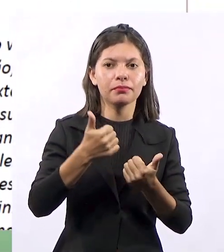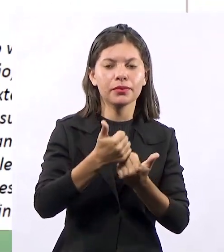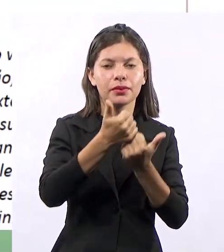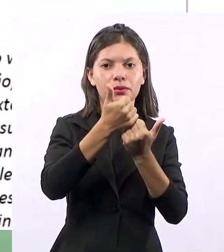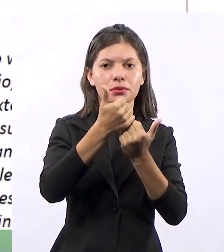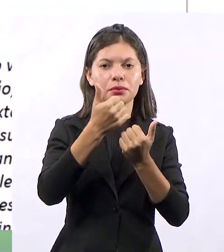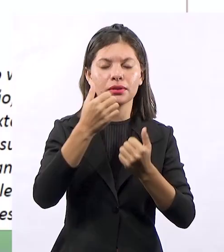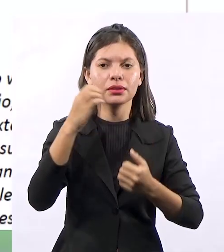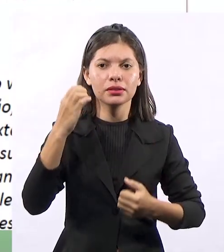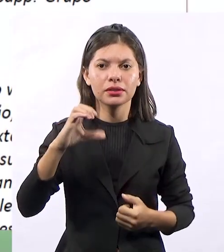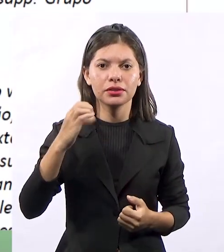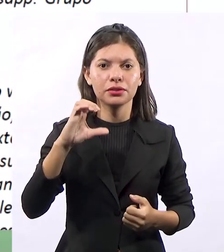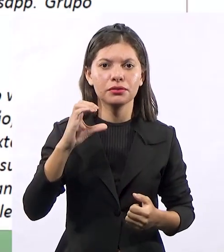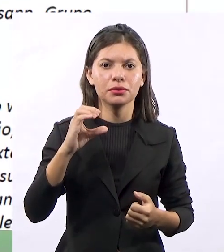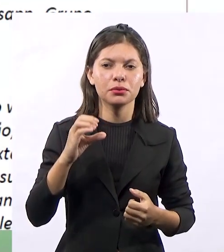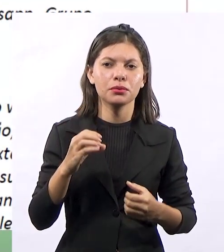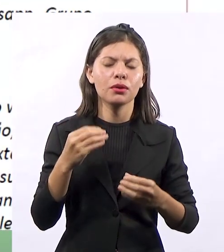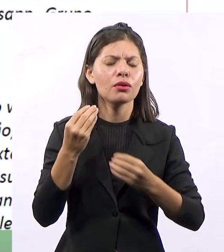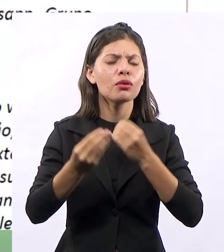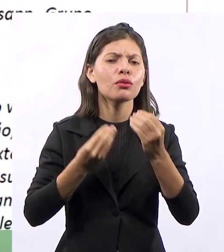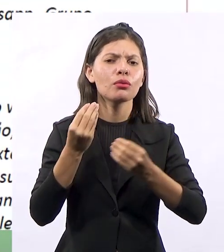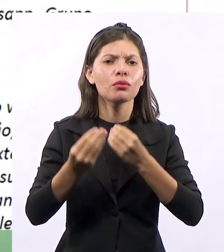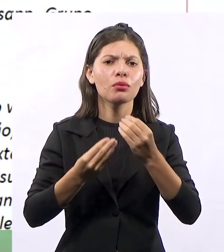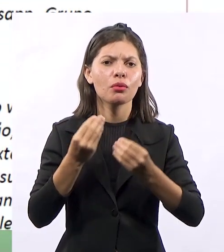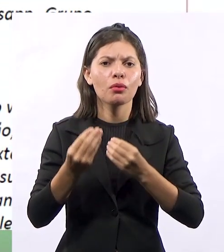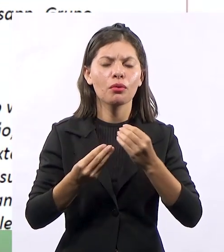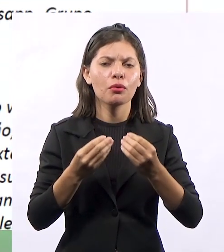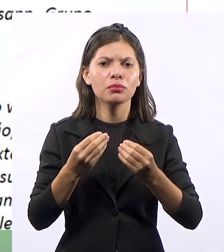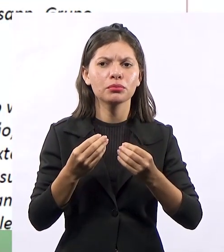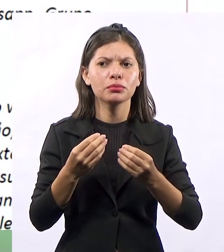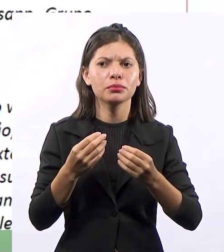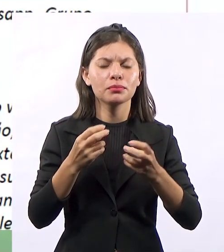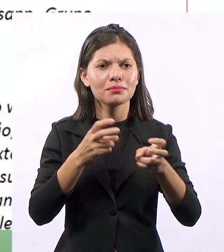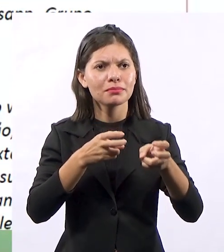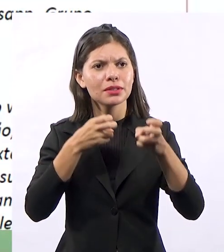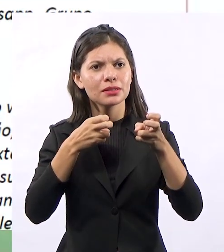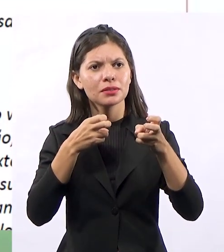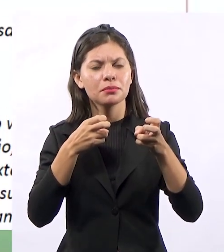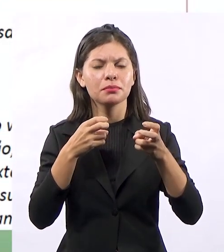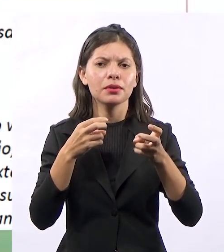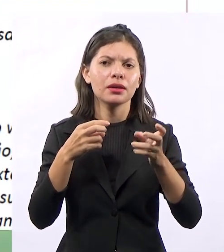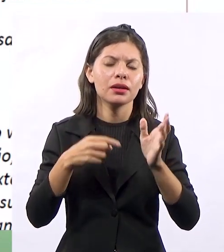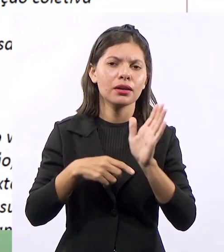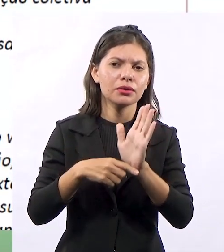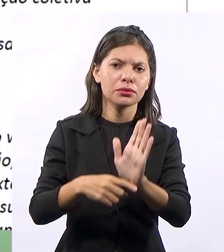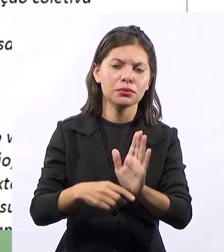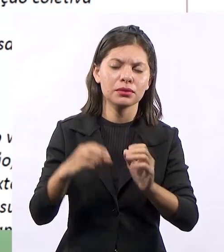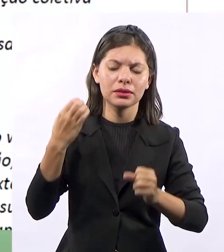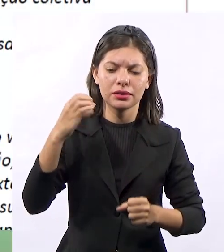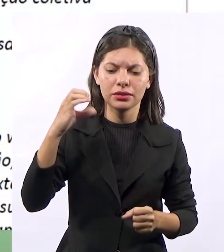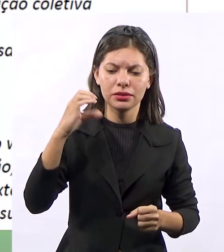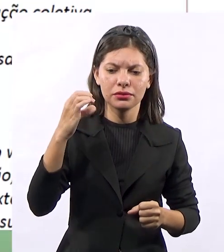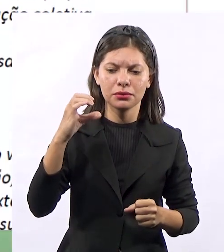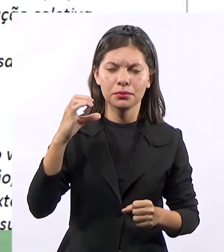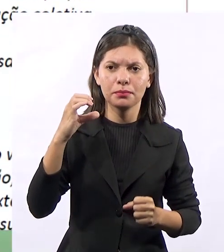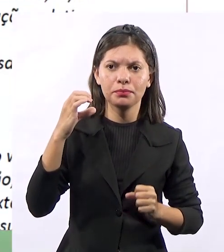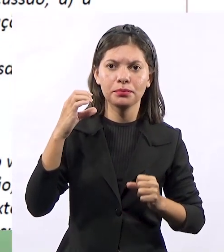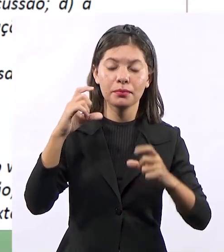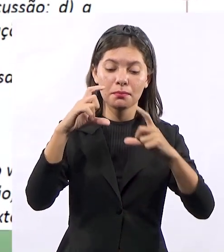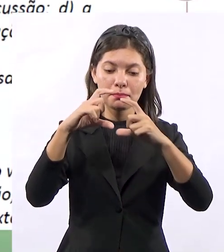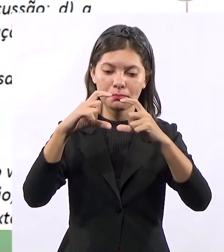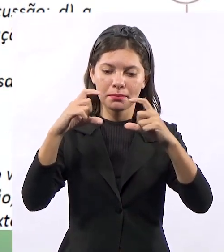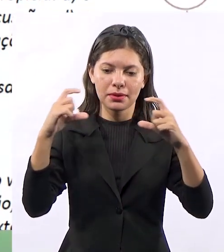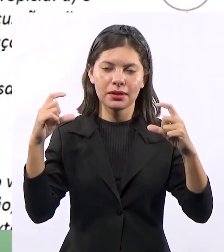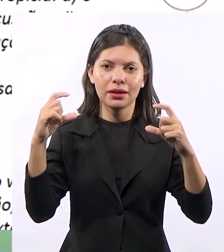só, como que eu percebo qual que é a ancoragem científica? Eu tenho aqui, algumas palavras que vão